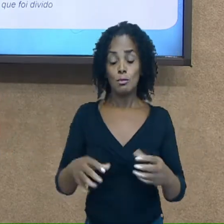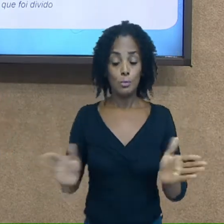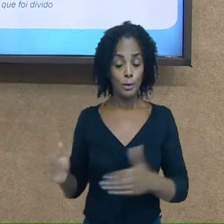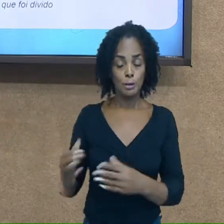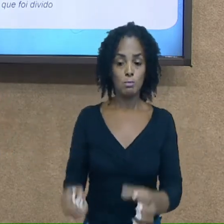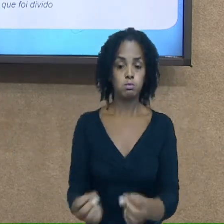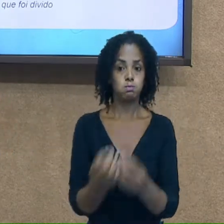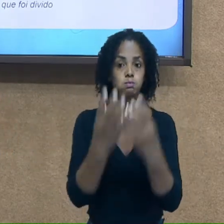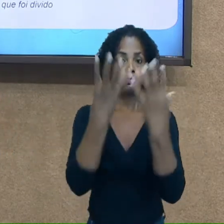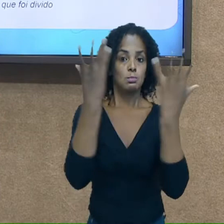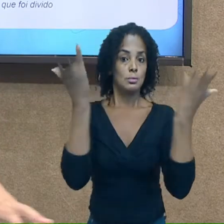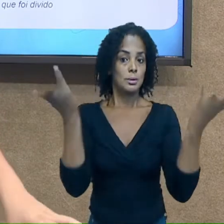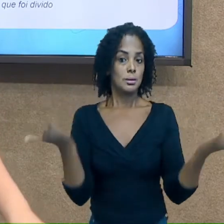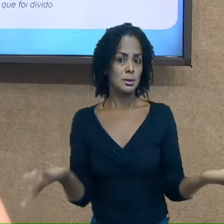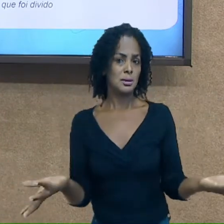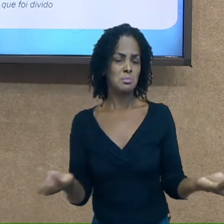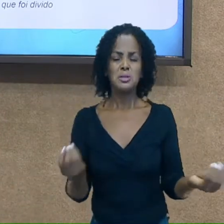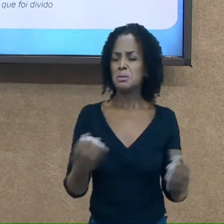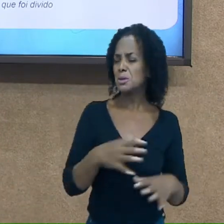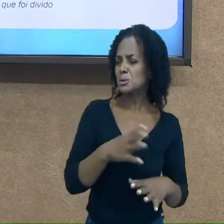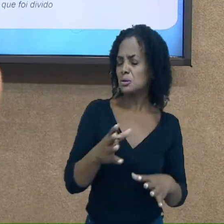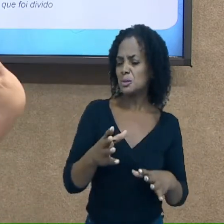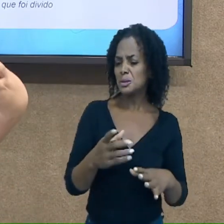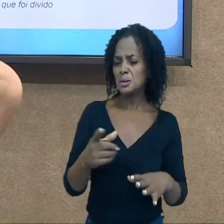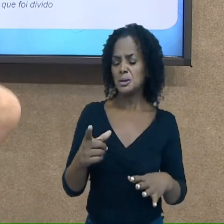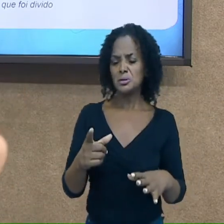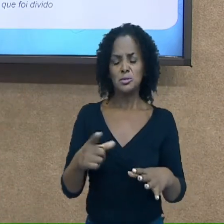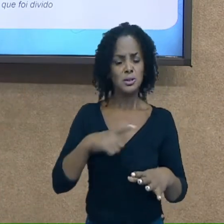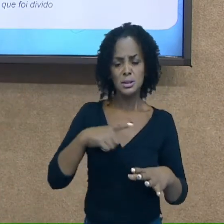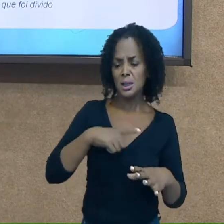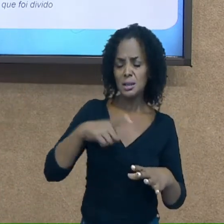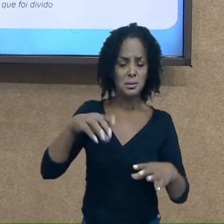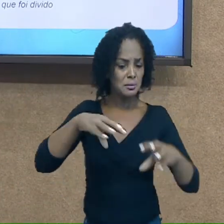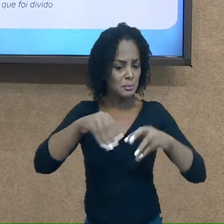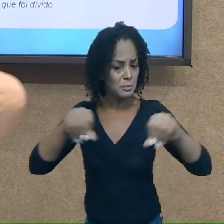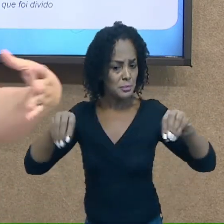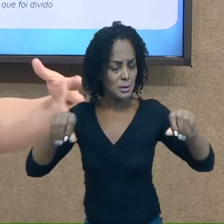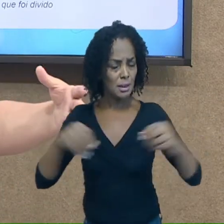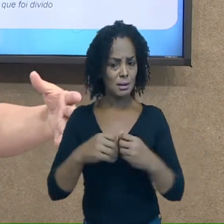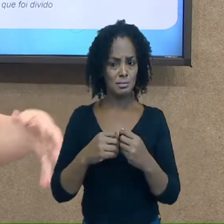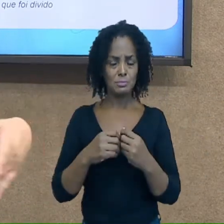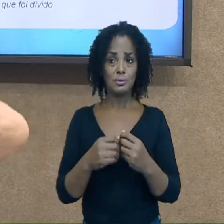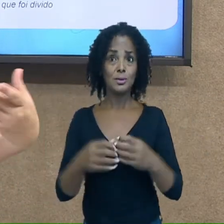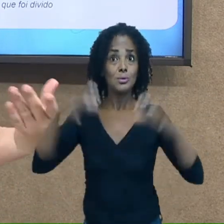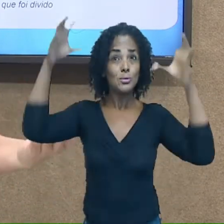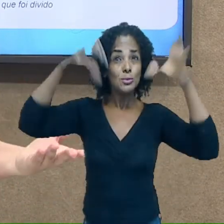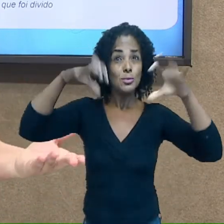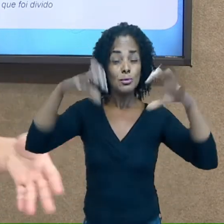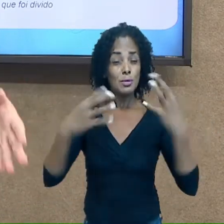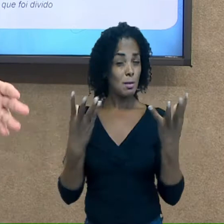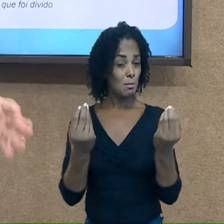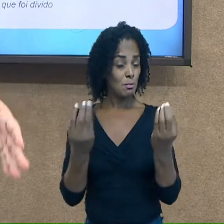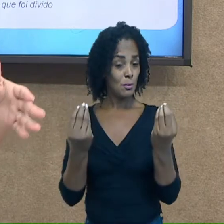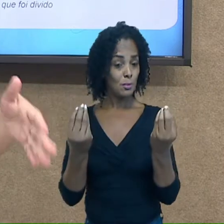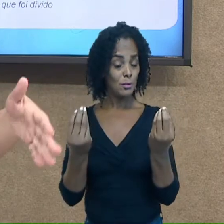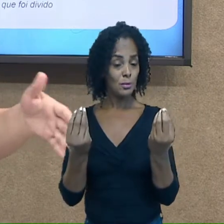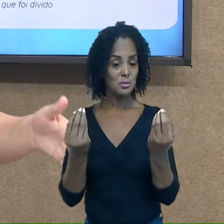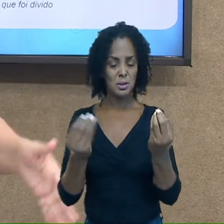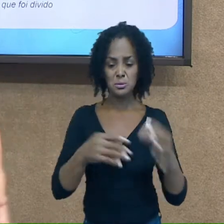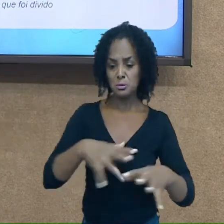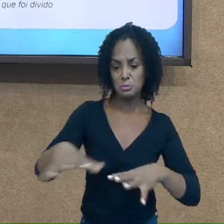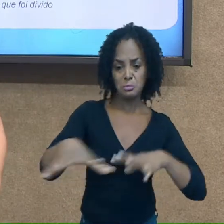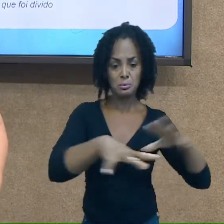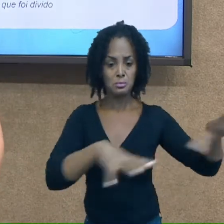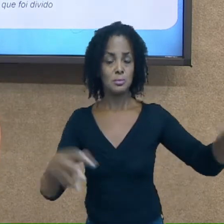sua parte da terra, mas de repente vinha cheia e tudo era desmanchado. Eles não sabiam mais onde cada um